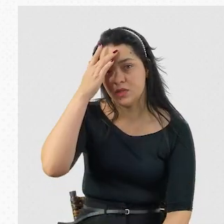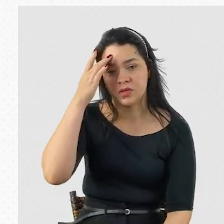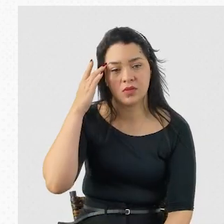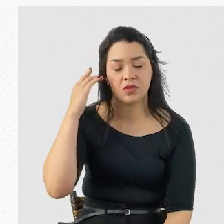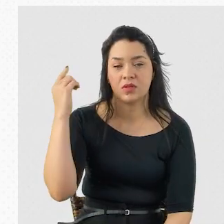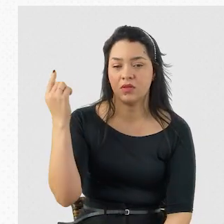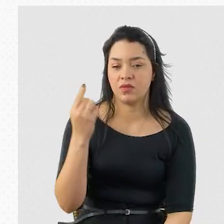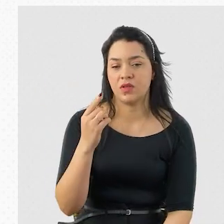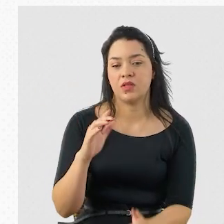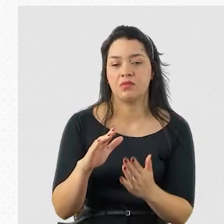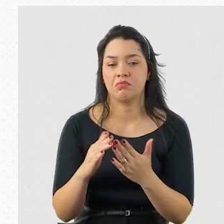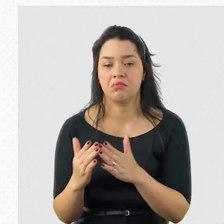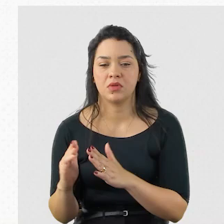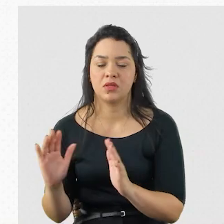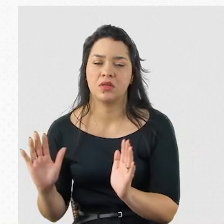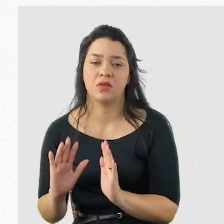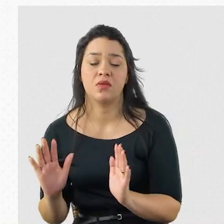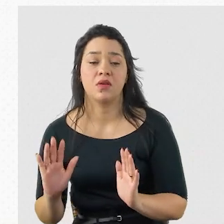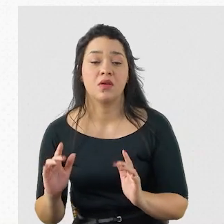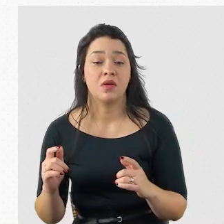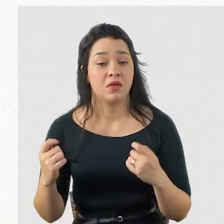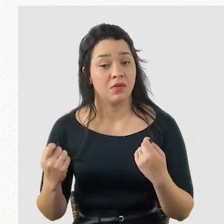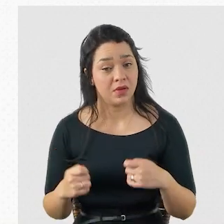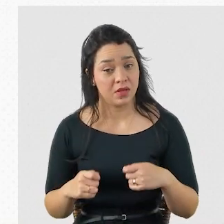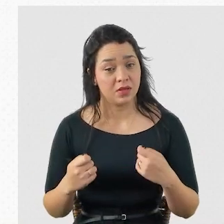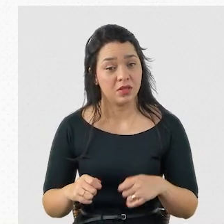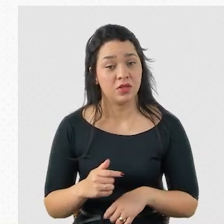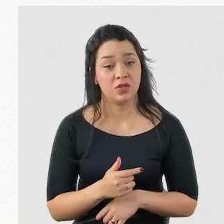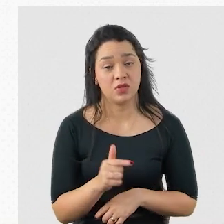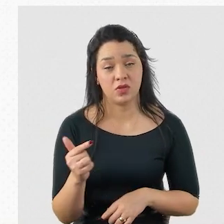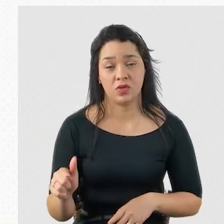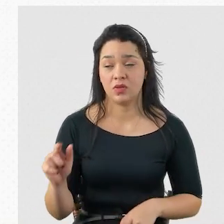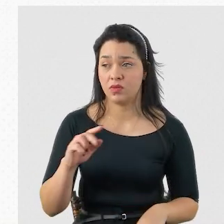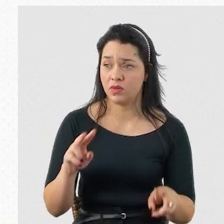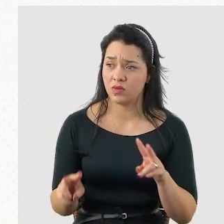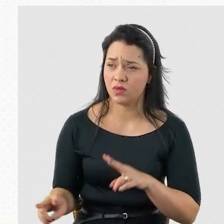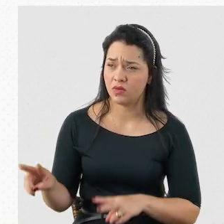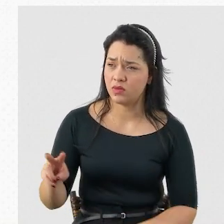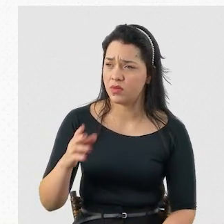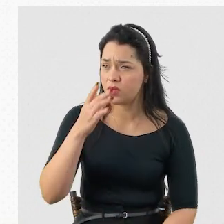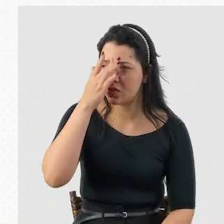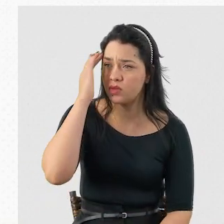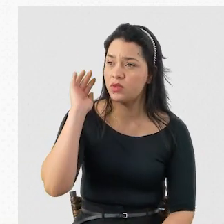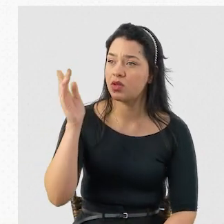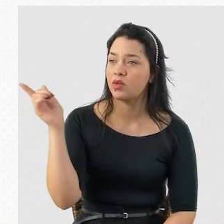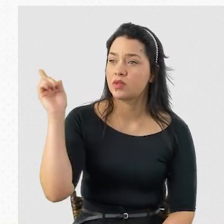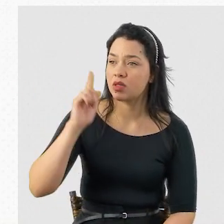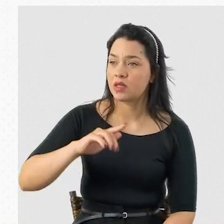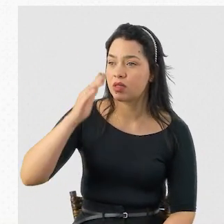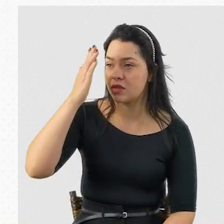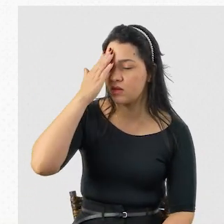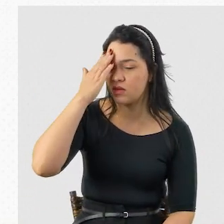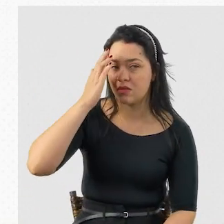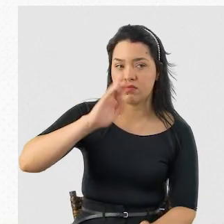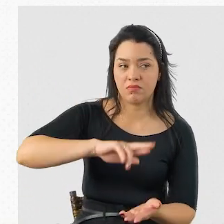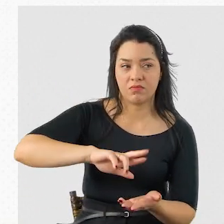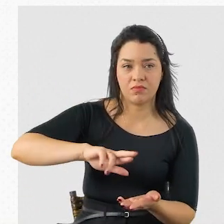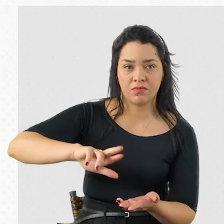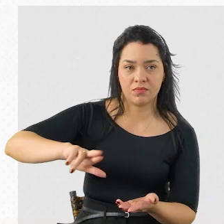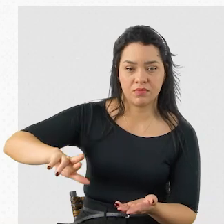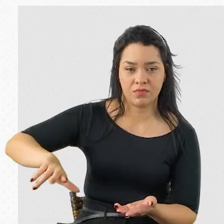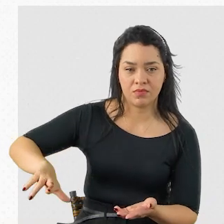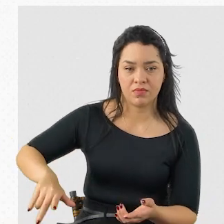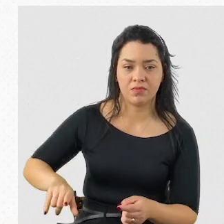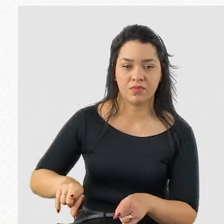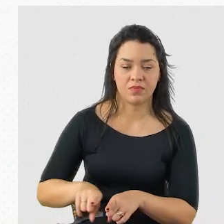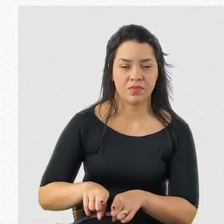vem de periferia, né? Às vezes você precisa de outras visões, de gente que já consiga entender e artistas de diversos segmentos